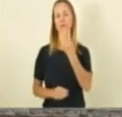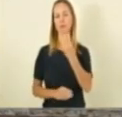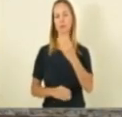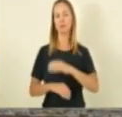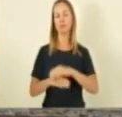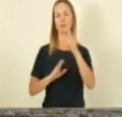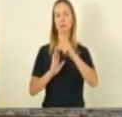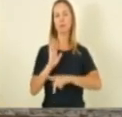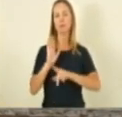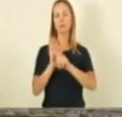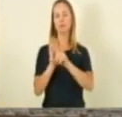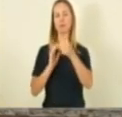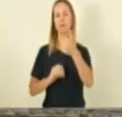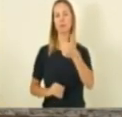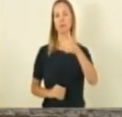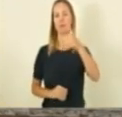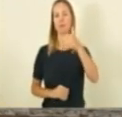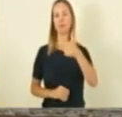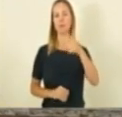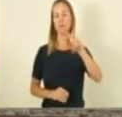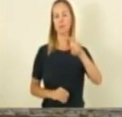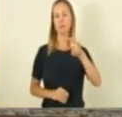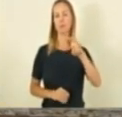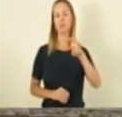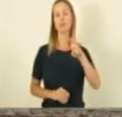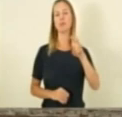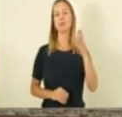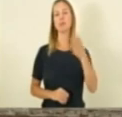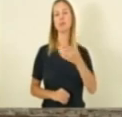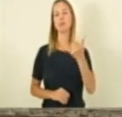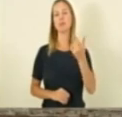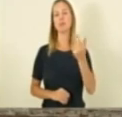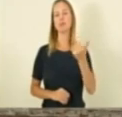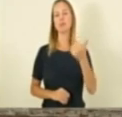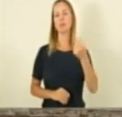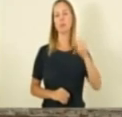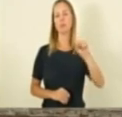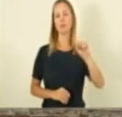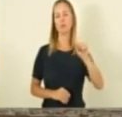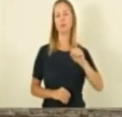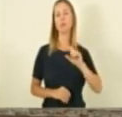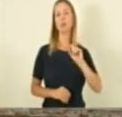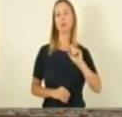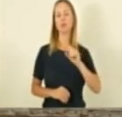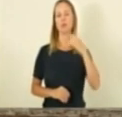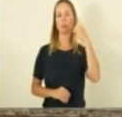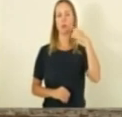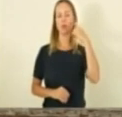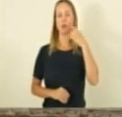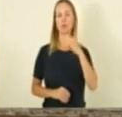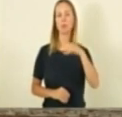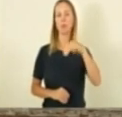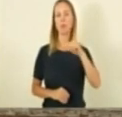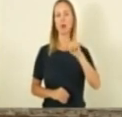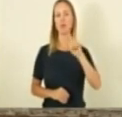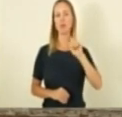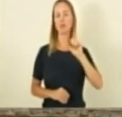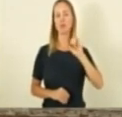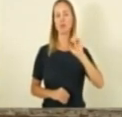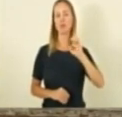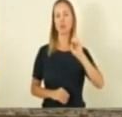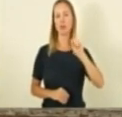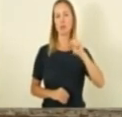projeto de lei 135/2018 do deputado Sérgio Majeski, que altera a lei